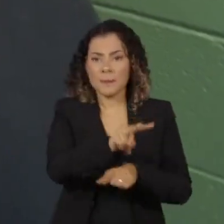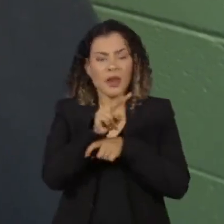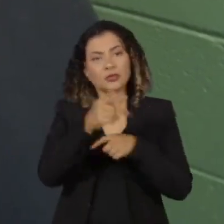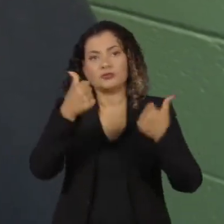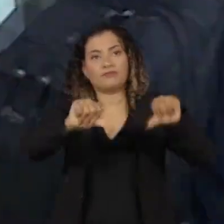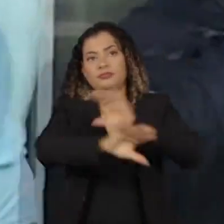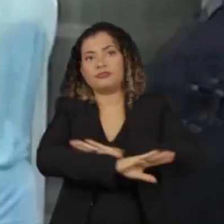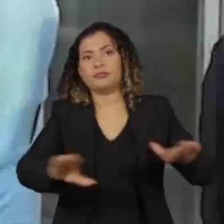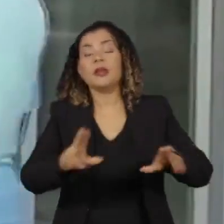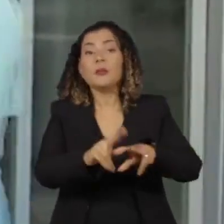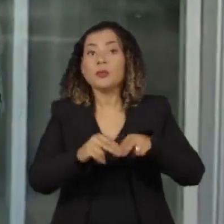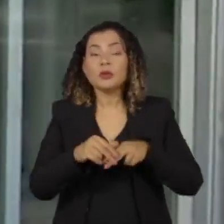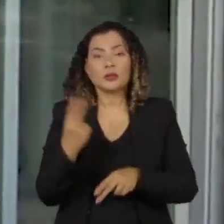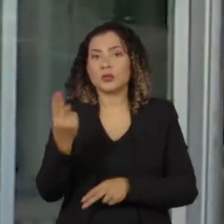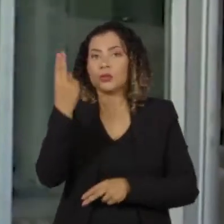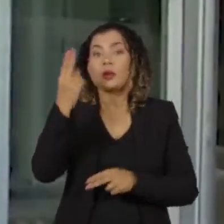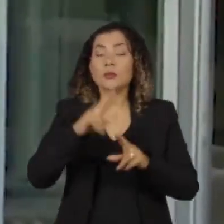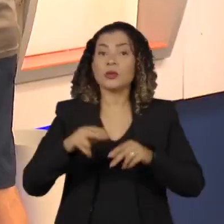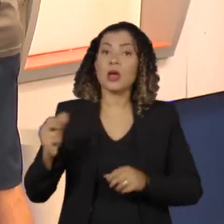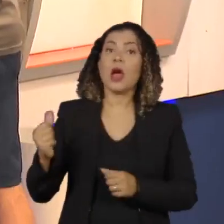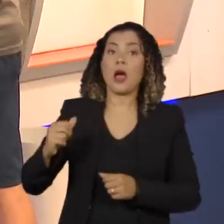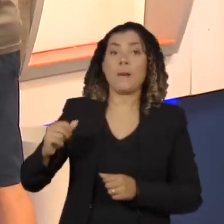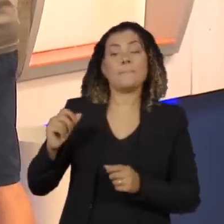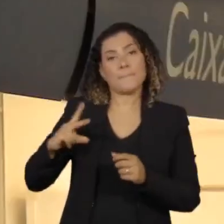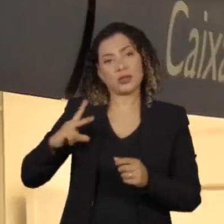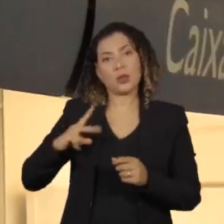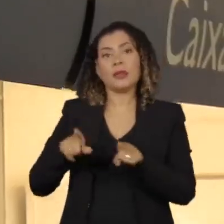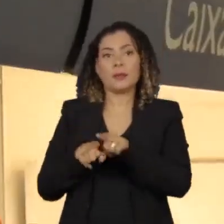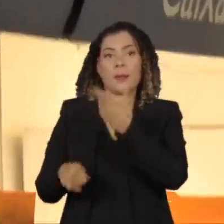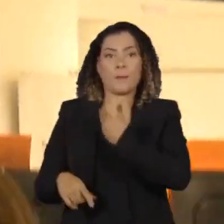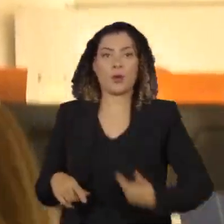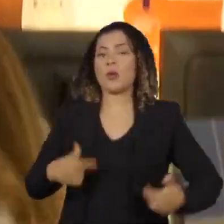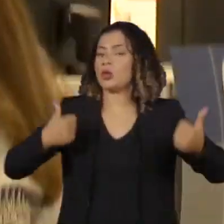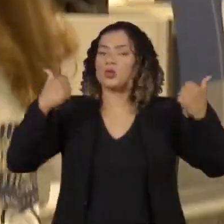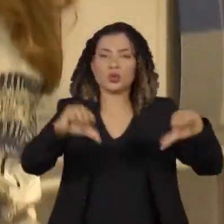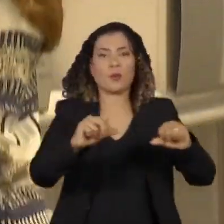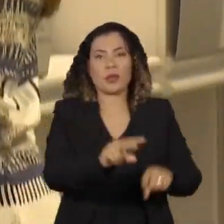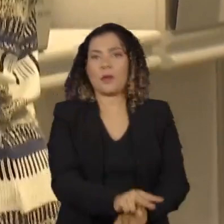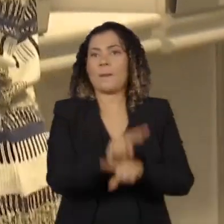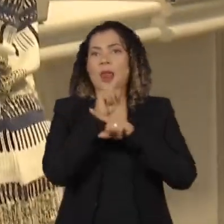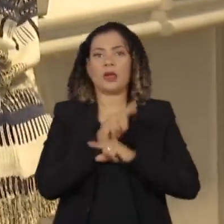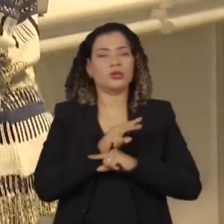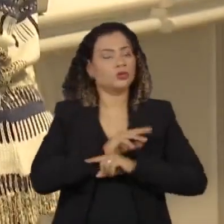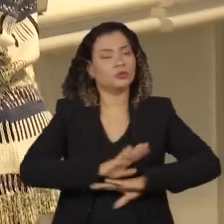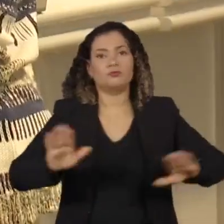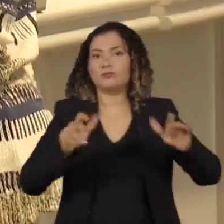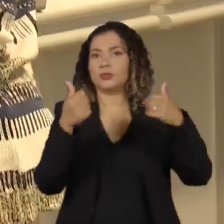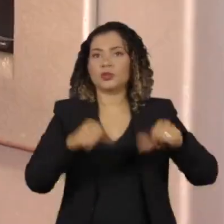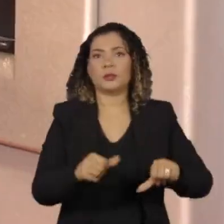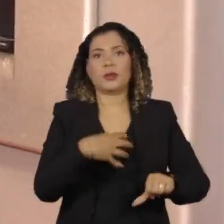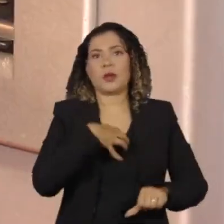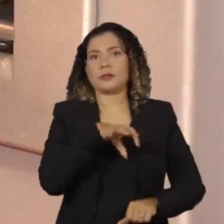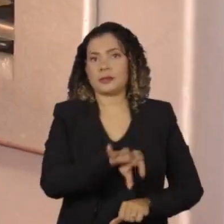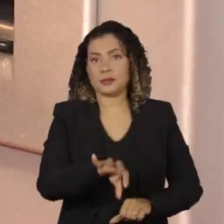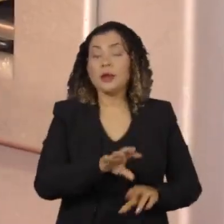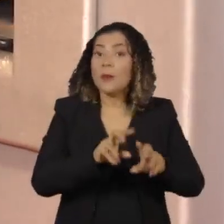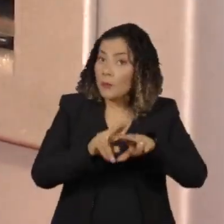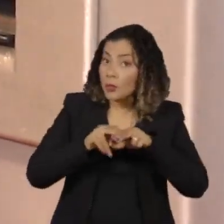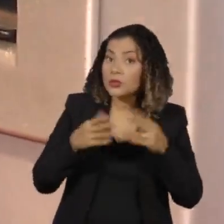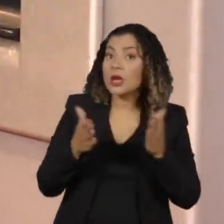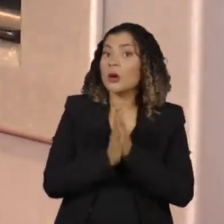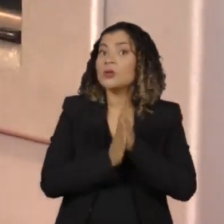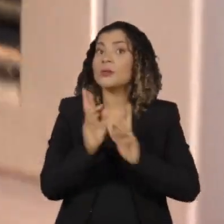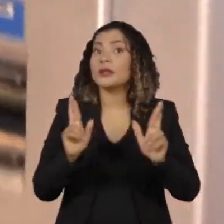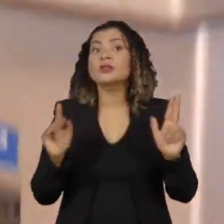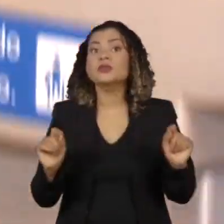valor inviável, instituições privadas e até mesmo públicas suspenderam os consignados nessa modalidade. A expectativa é que a